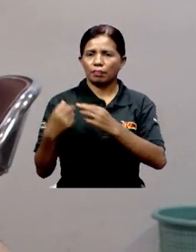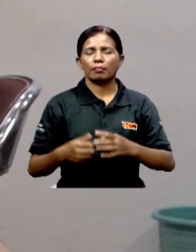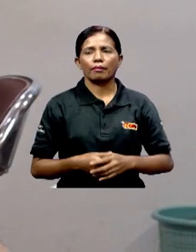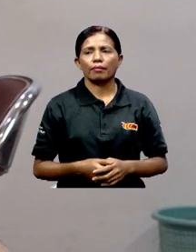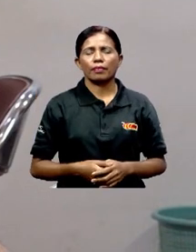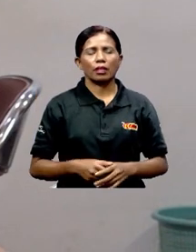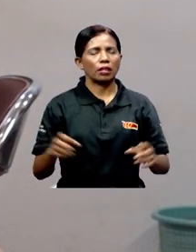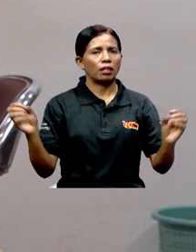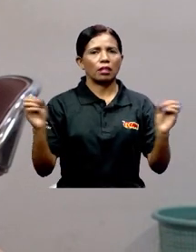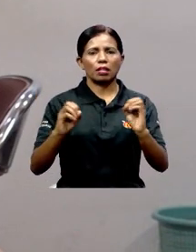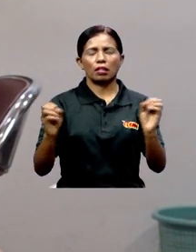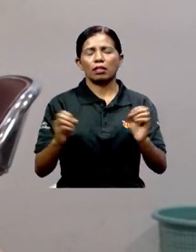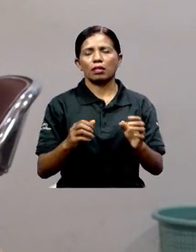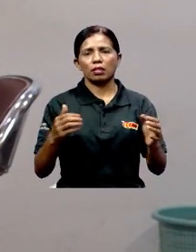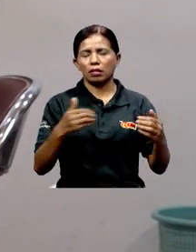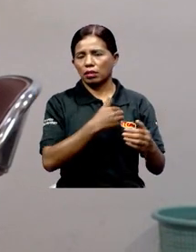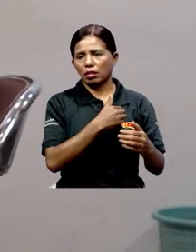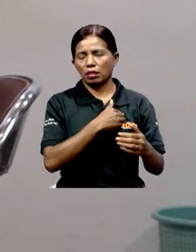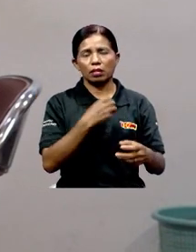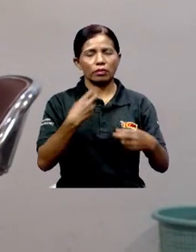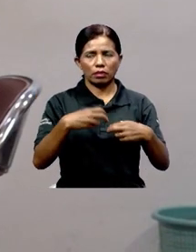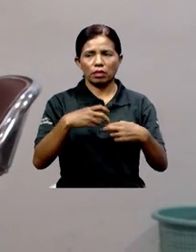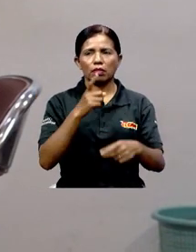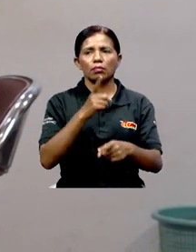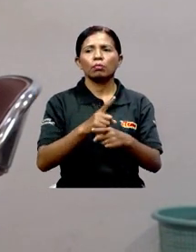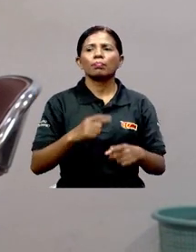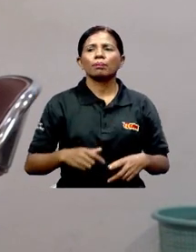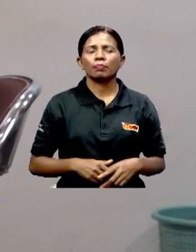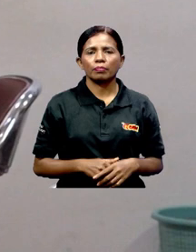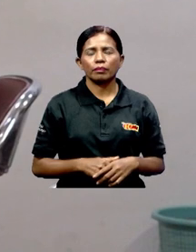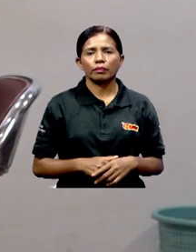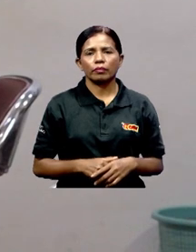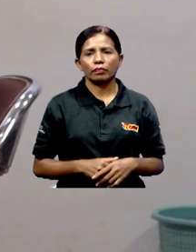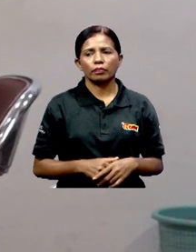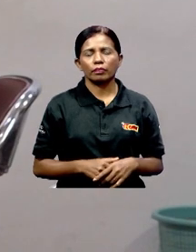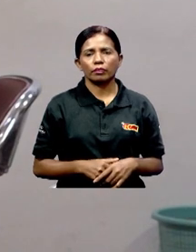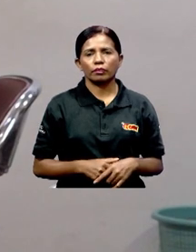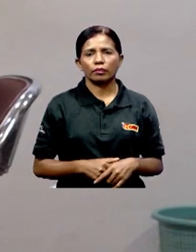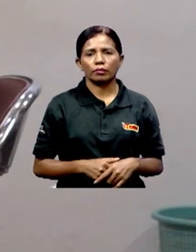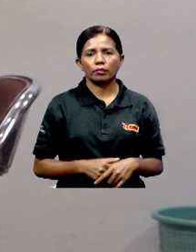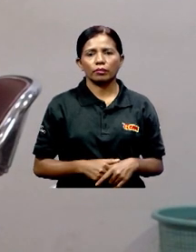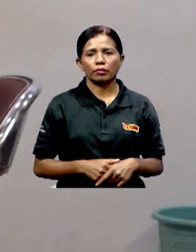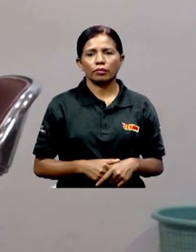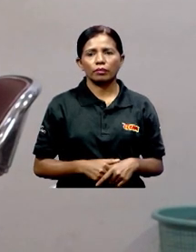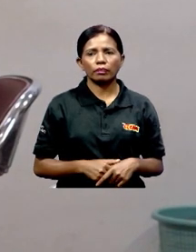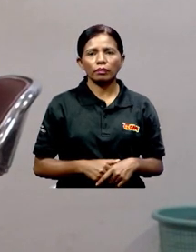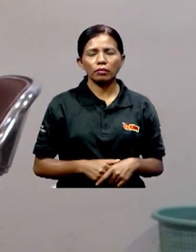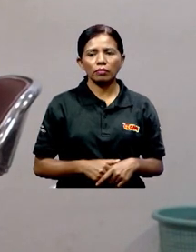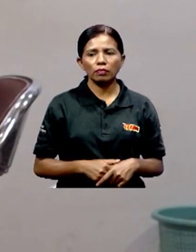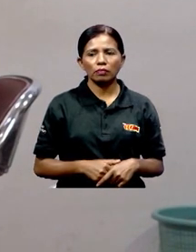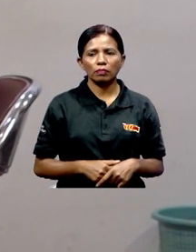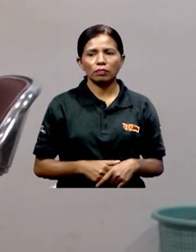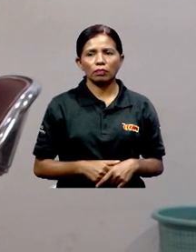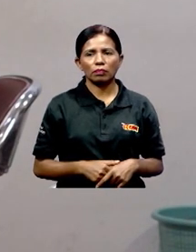Ele não falta o processo lá. Não é bem, Susana? Quando eu visto se esse pato, não é que candidato